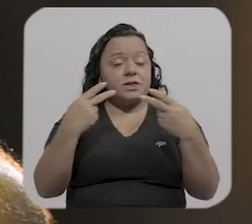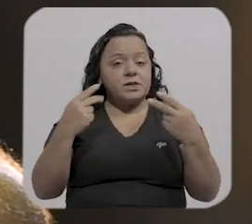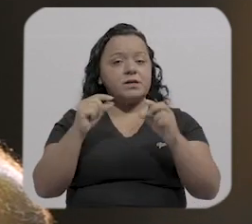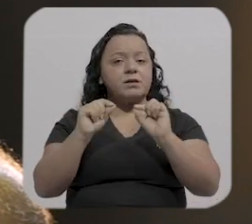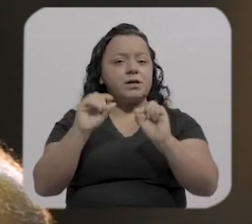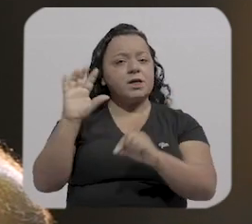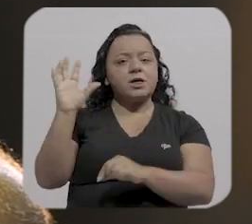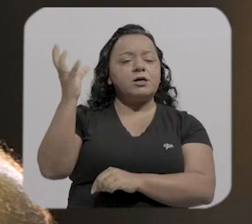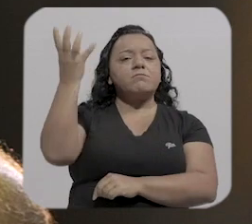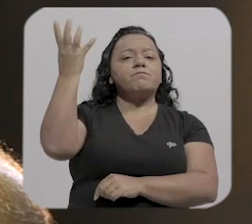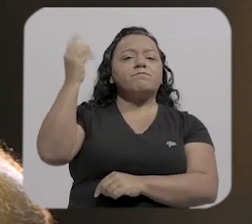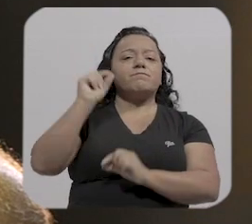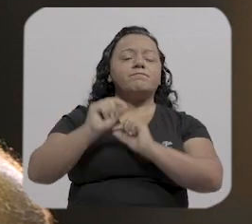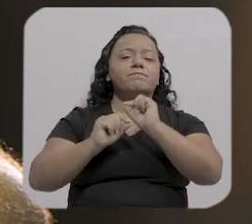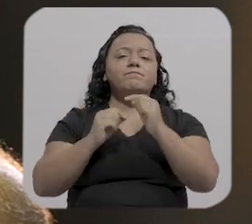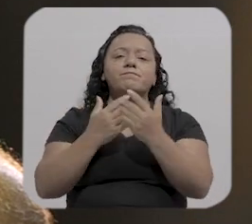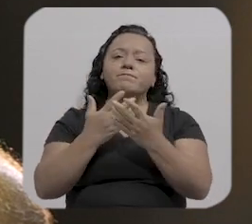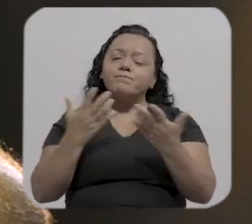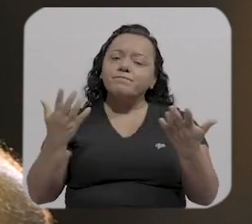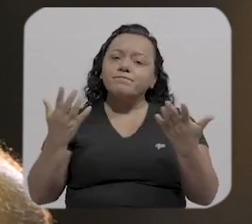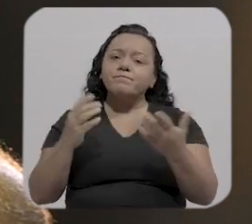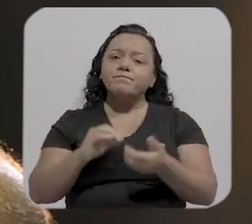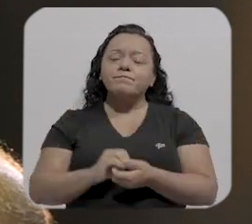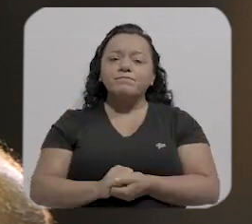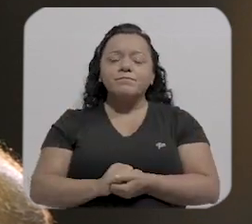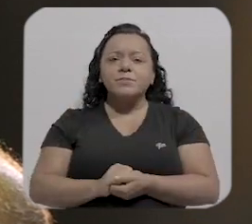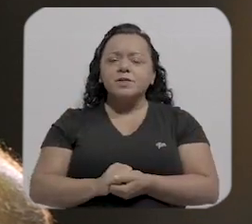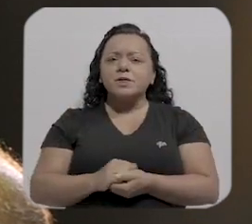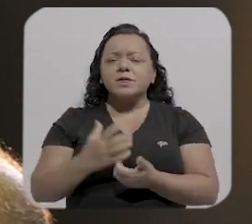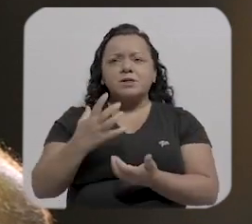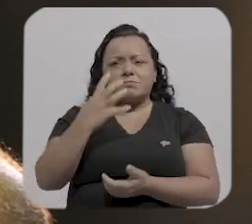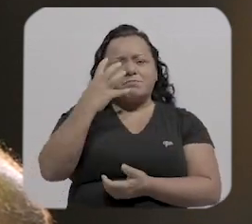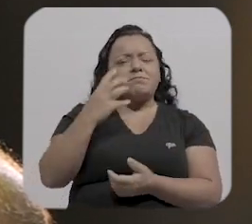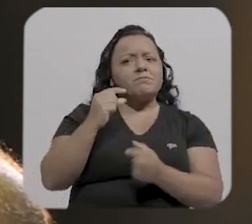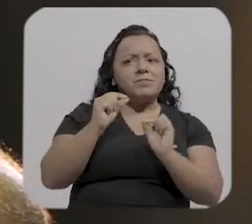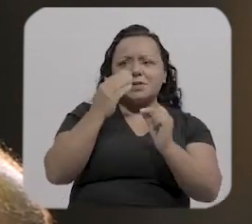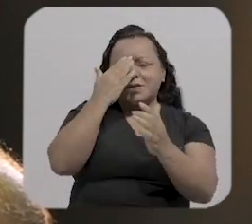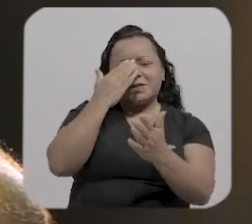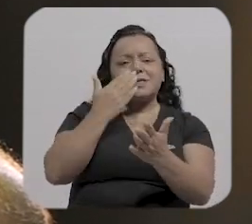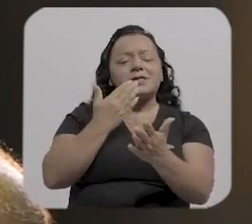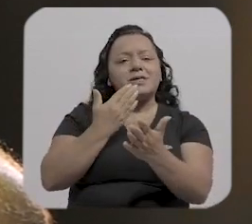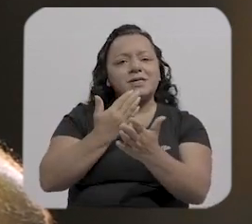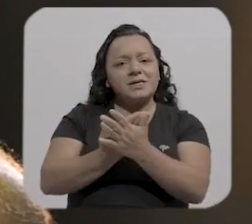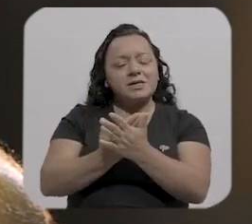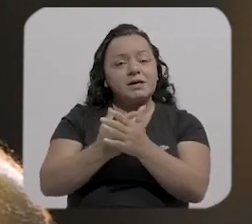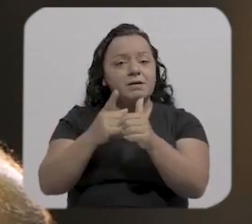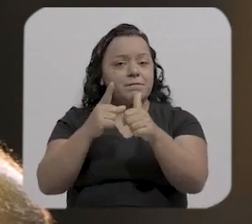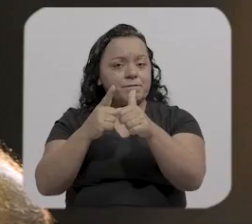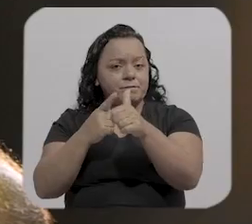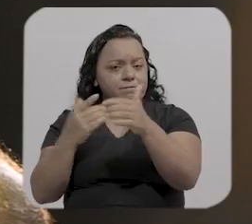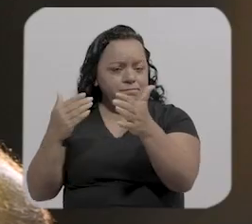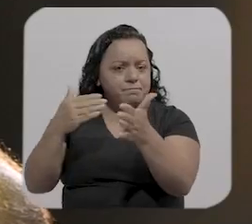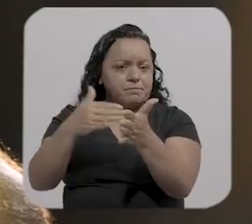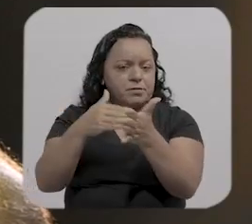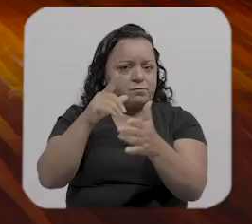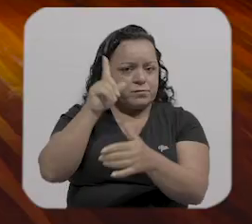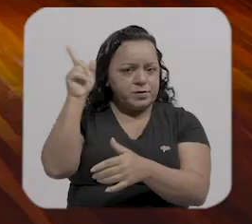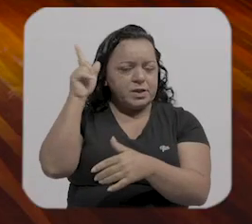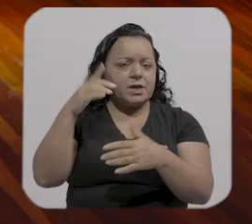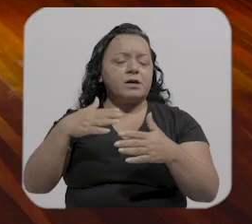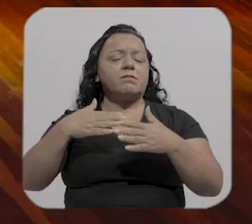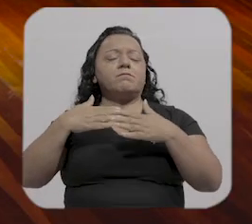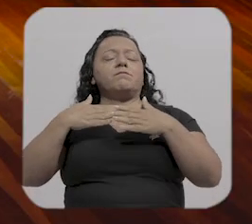essas coisas acontecem, eu era sério, não acreditava. Uma das vezes que eu estive no cemitério da